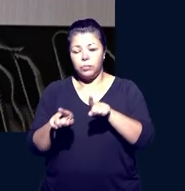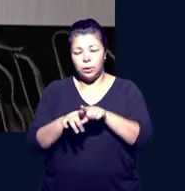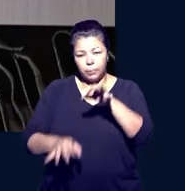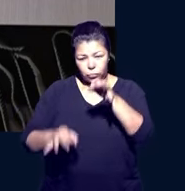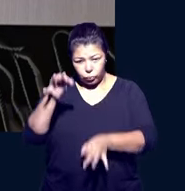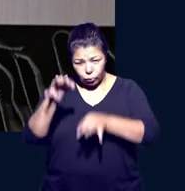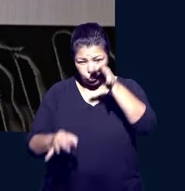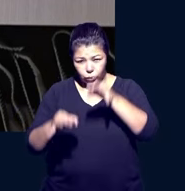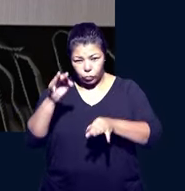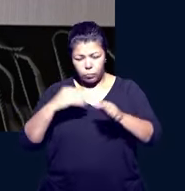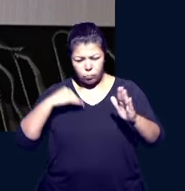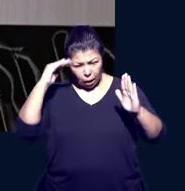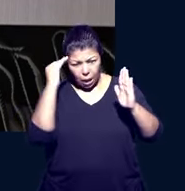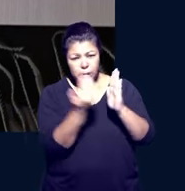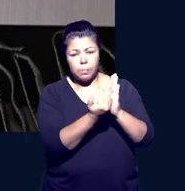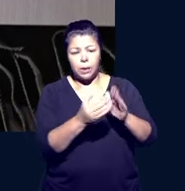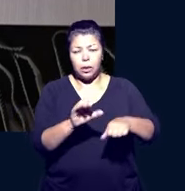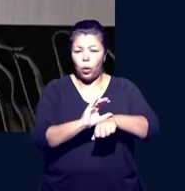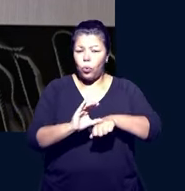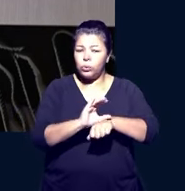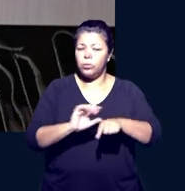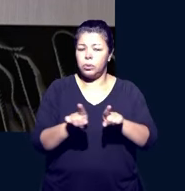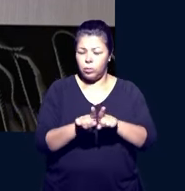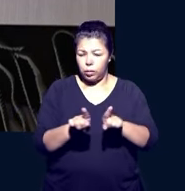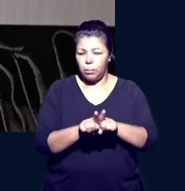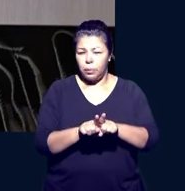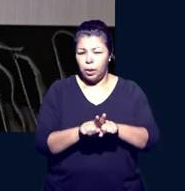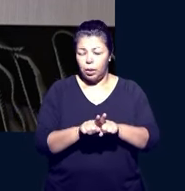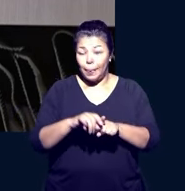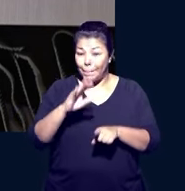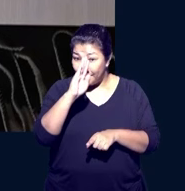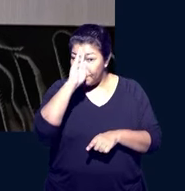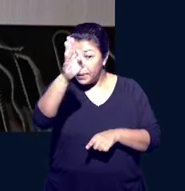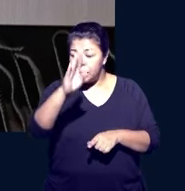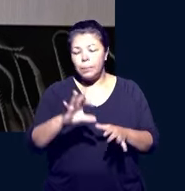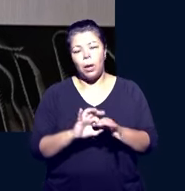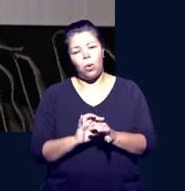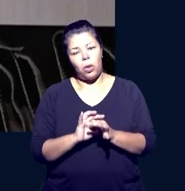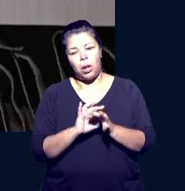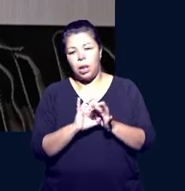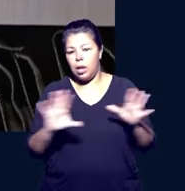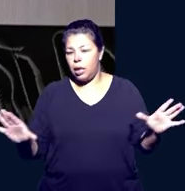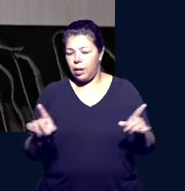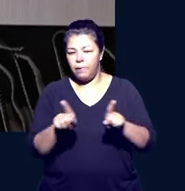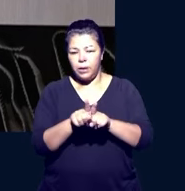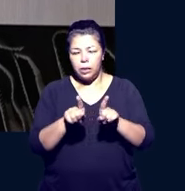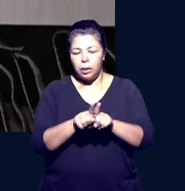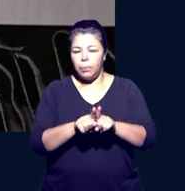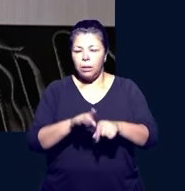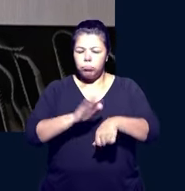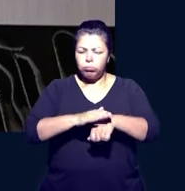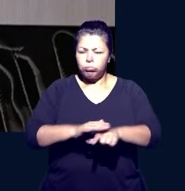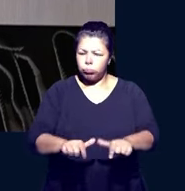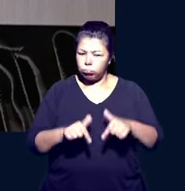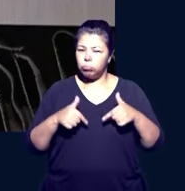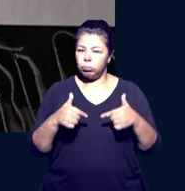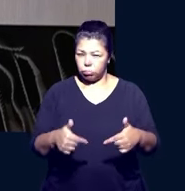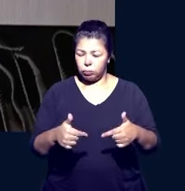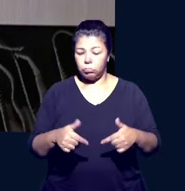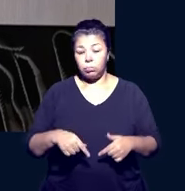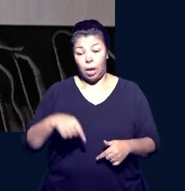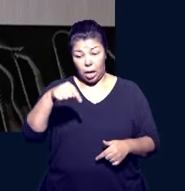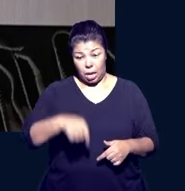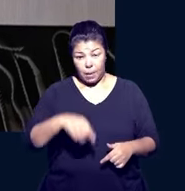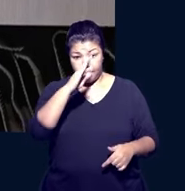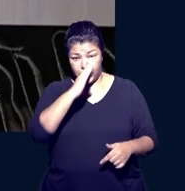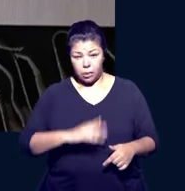constituição e um dos valores constitucionais é a livre iniciativa e acho que o Supremo desempenha bem esse papel nós temos no Brasil